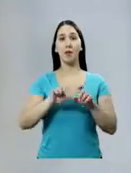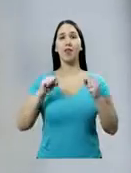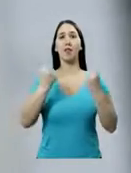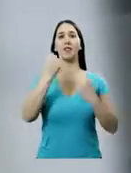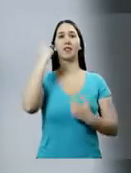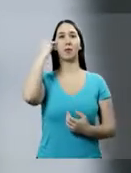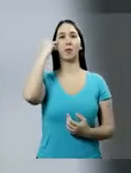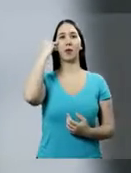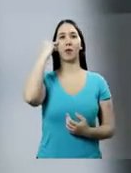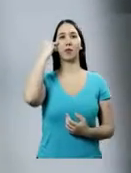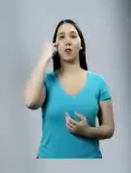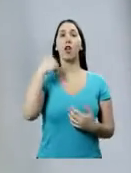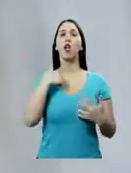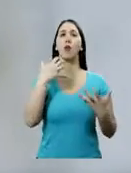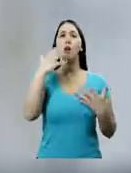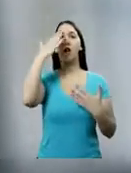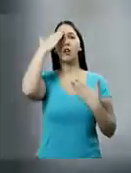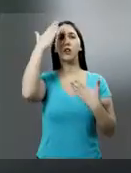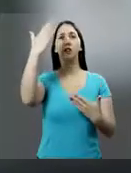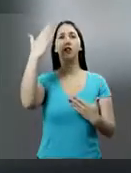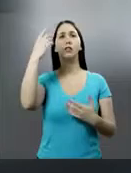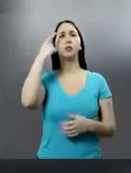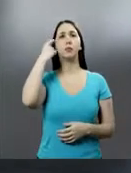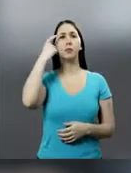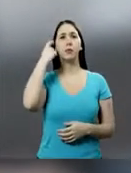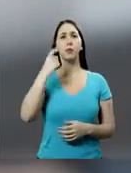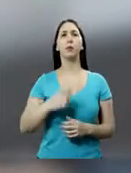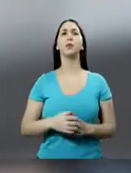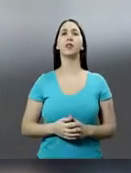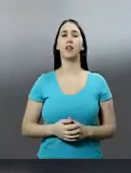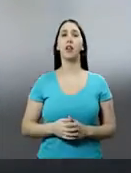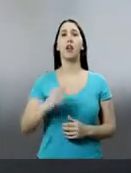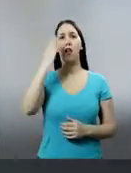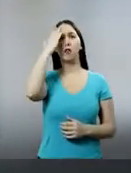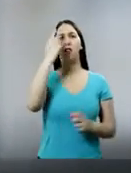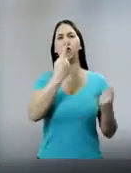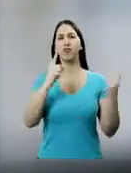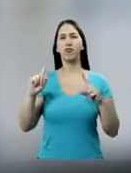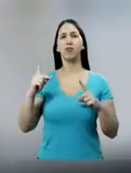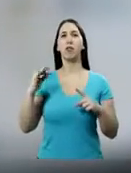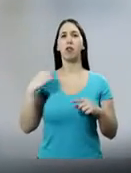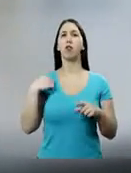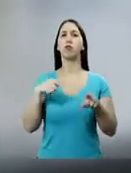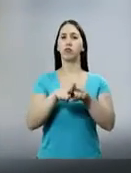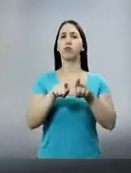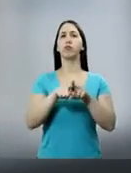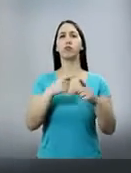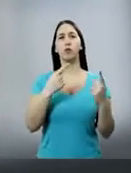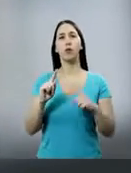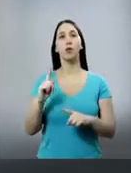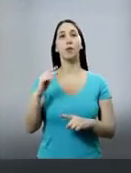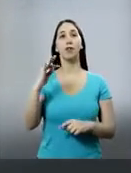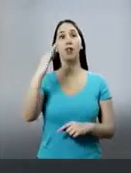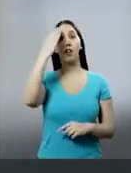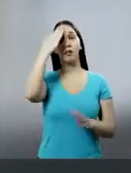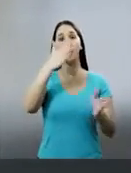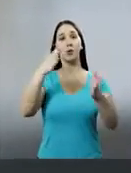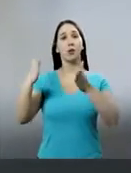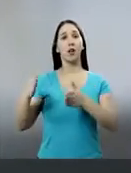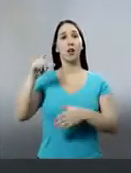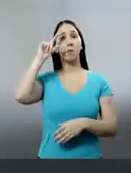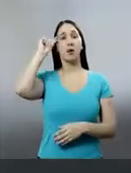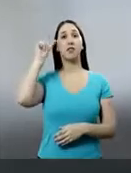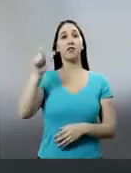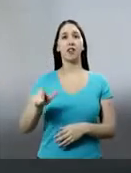Paulo. No tocante ao Dória, eu quero agradecer o apoio dele. Eu sei que ele é uma oposição ao PT, somos oposição ao PT, e eu sei que o outro